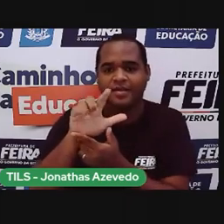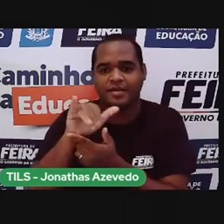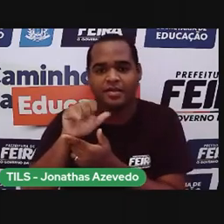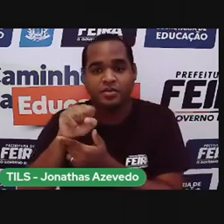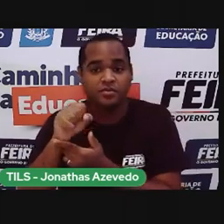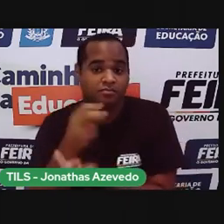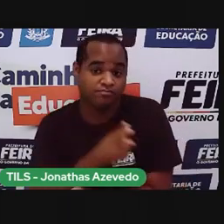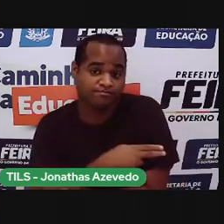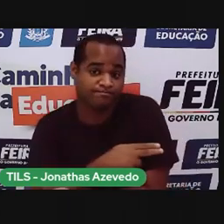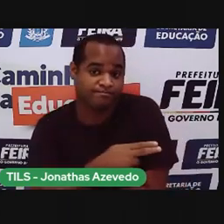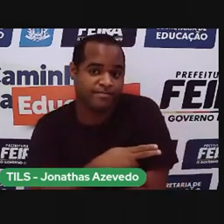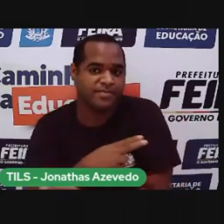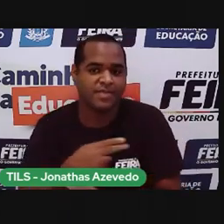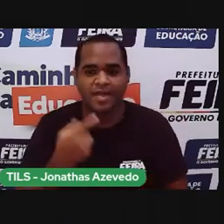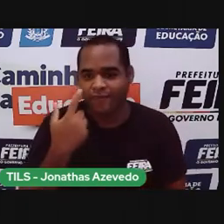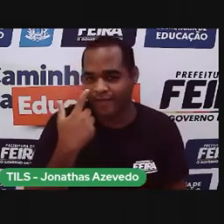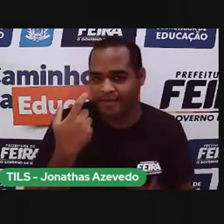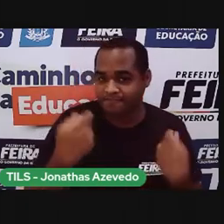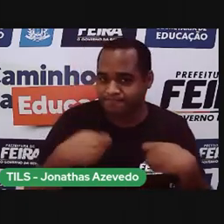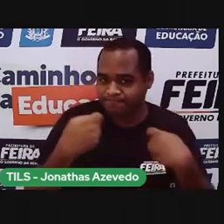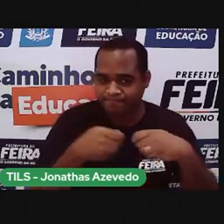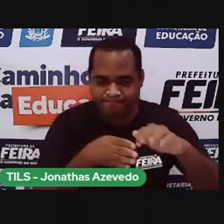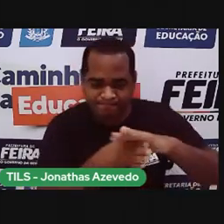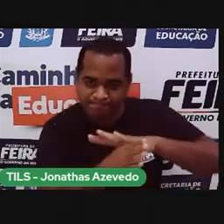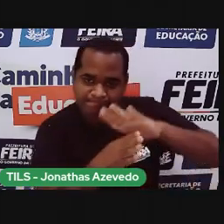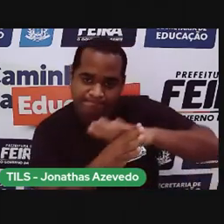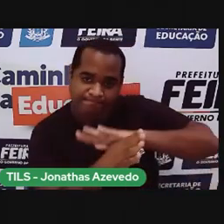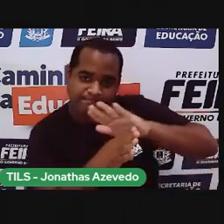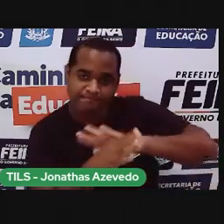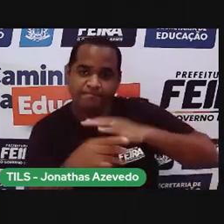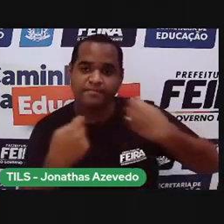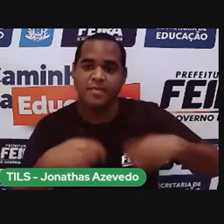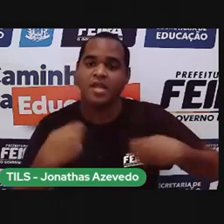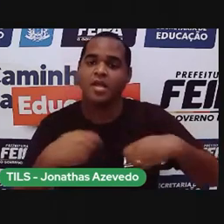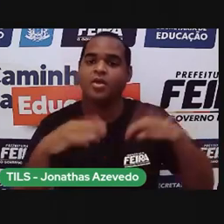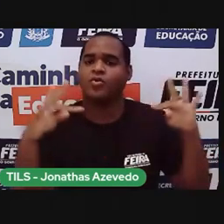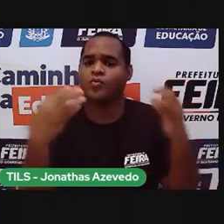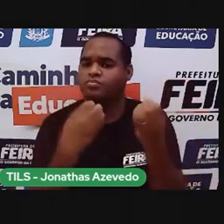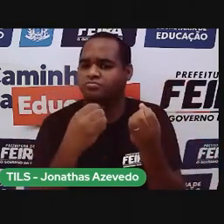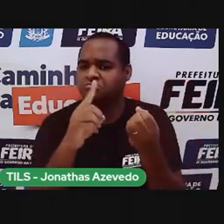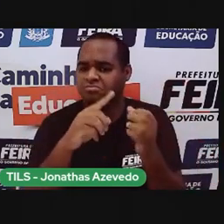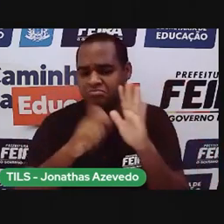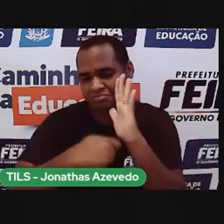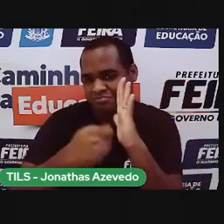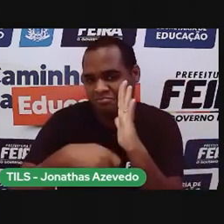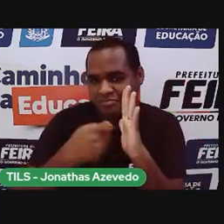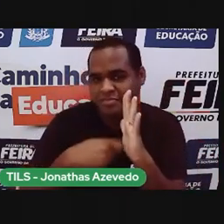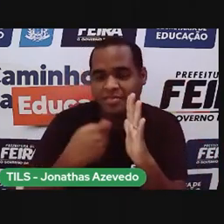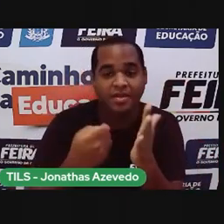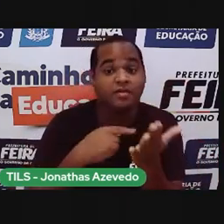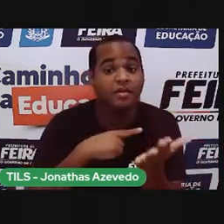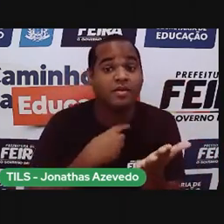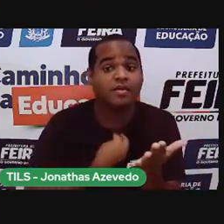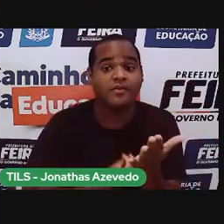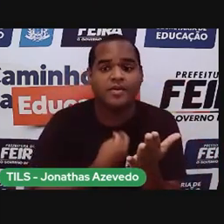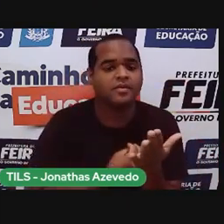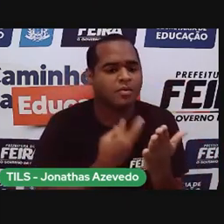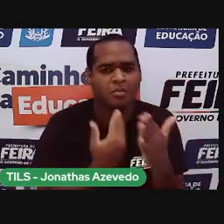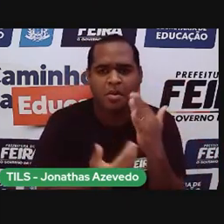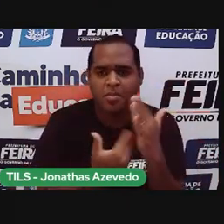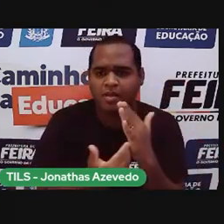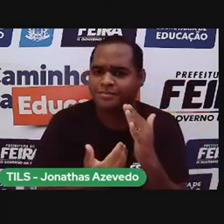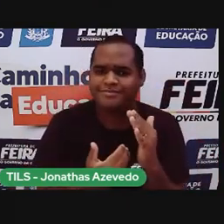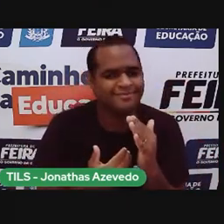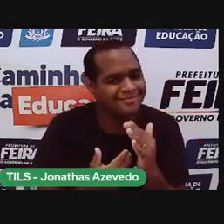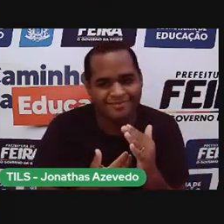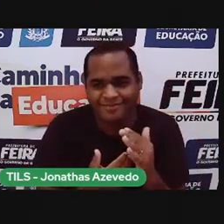ano. Então, você tem acesso a todas as aulas, porque todas estão gravadas, você não vai perder nenhuma